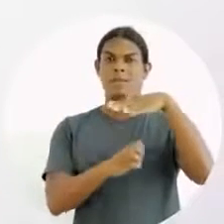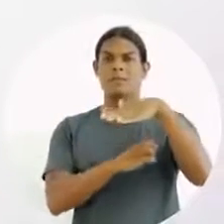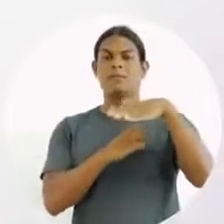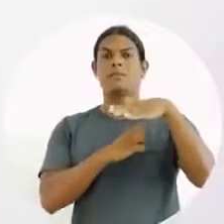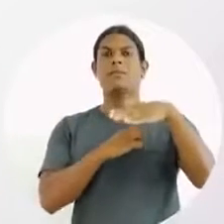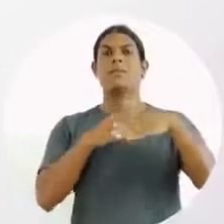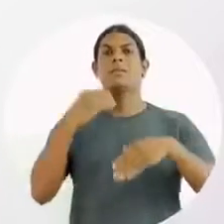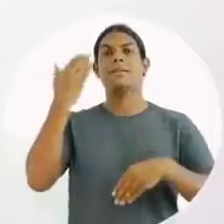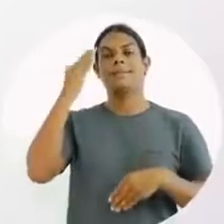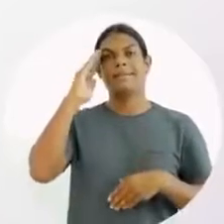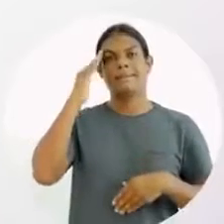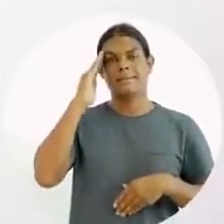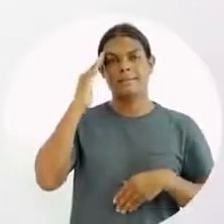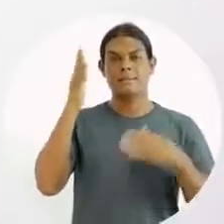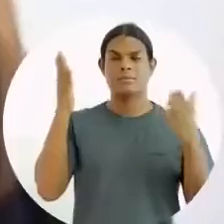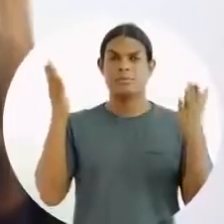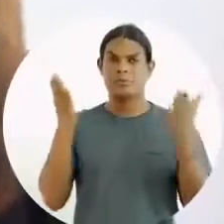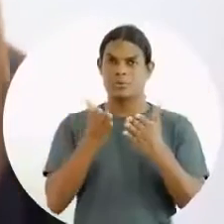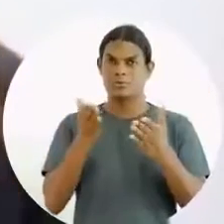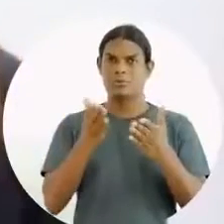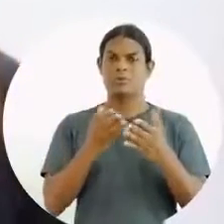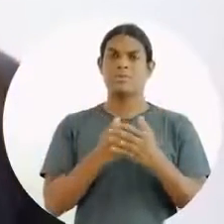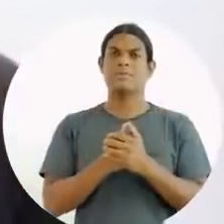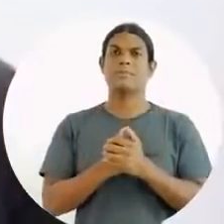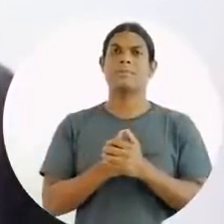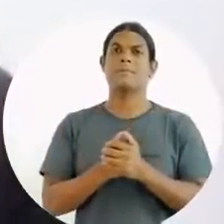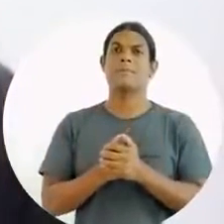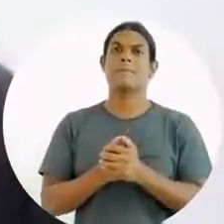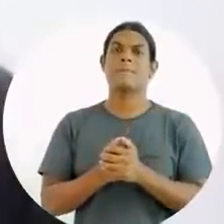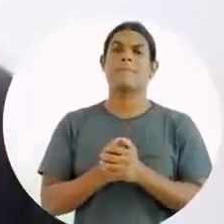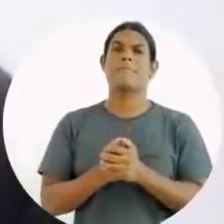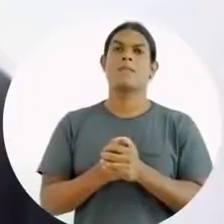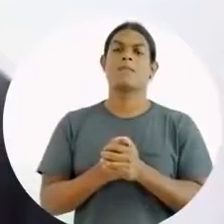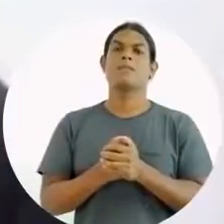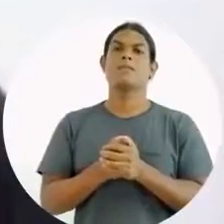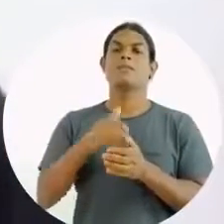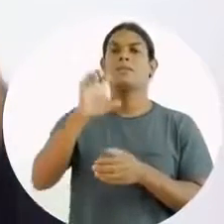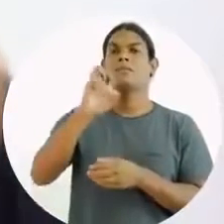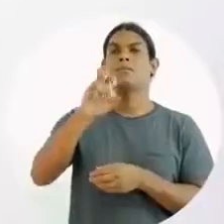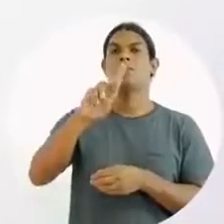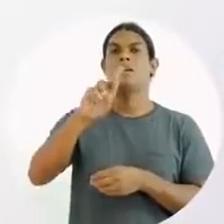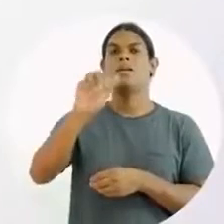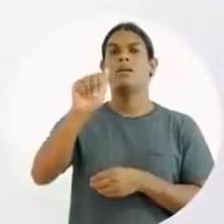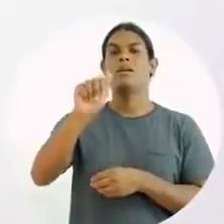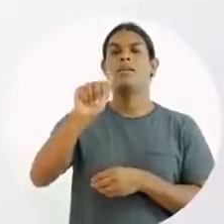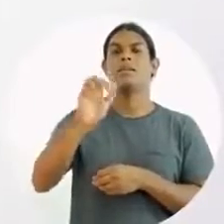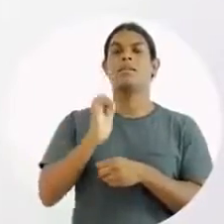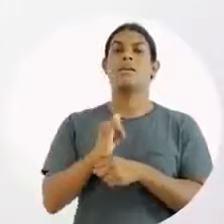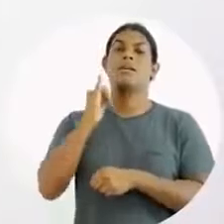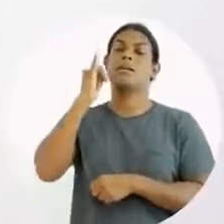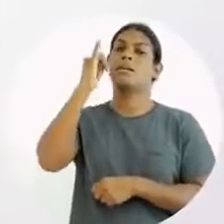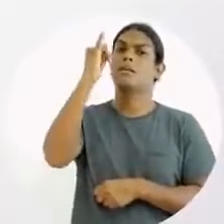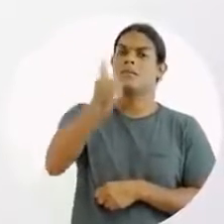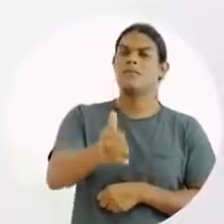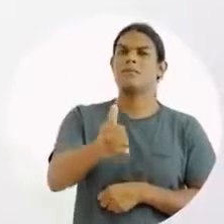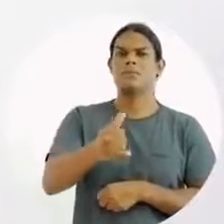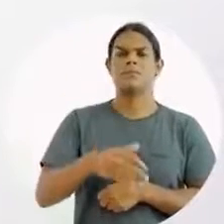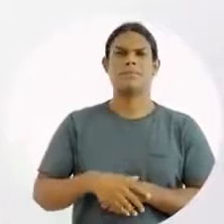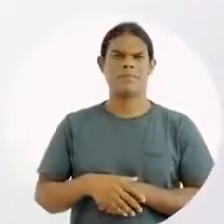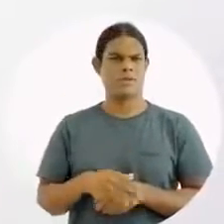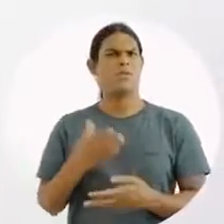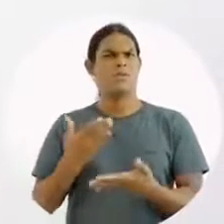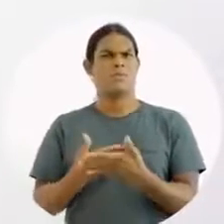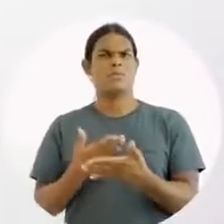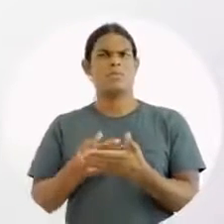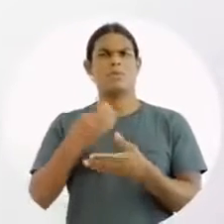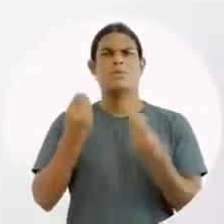é muito importante que vocês entendam isso, hoje estamos na era da informação. Bom, vamos falar um pouco sobre pessoas